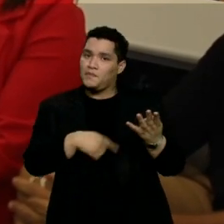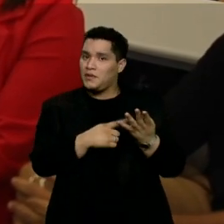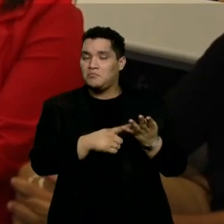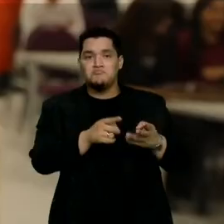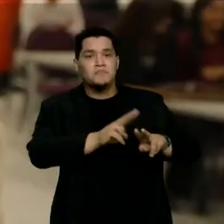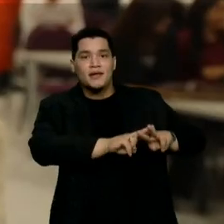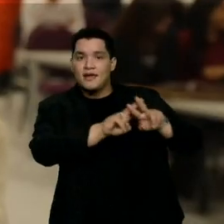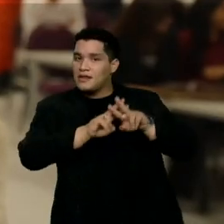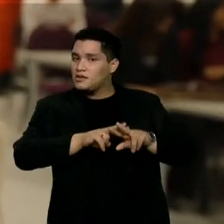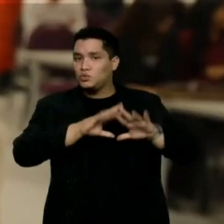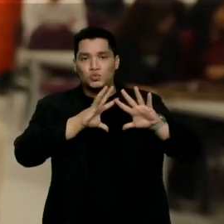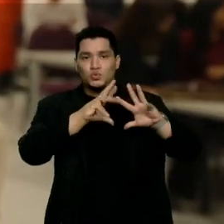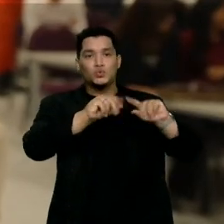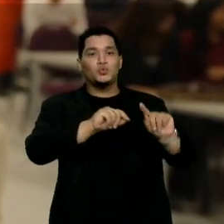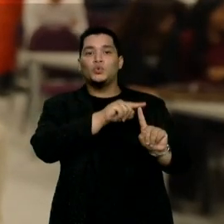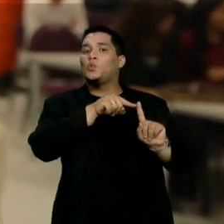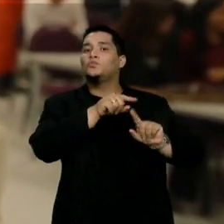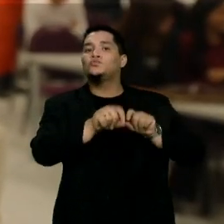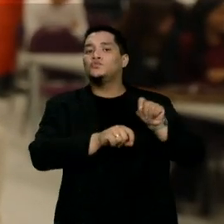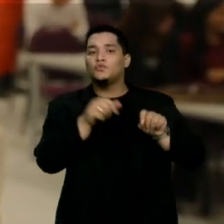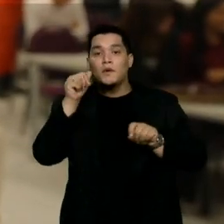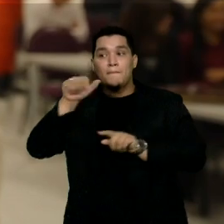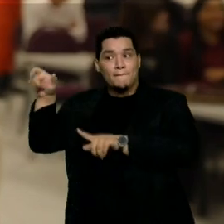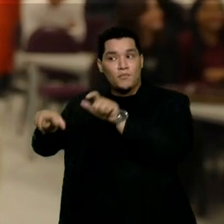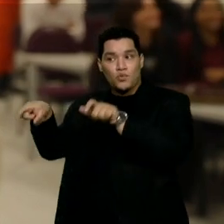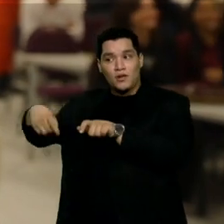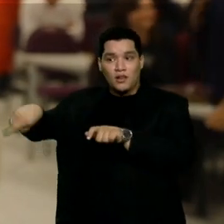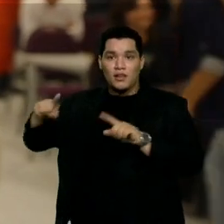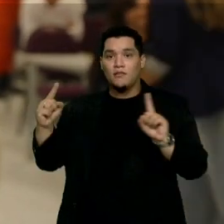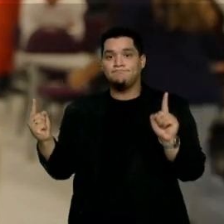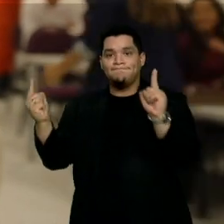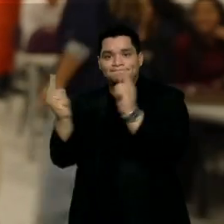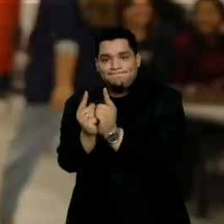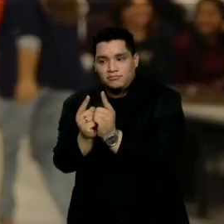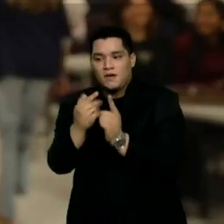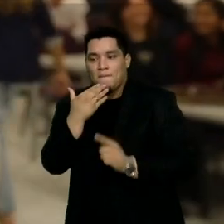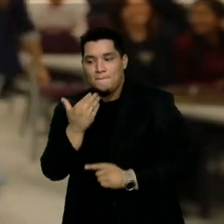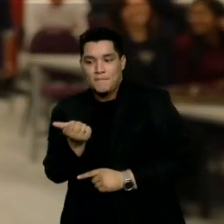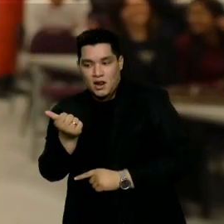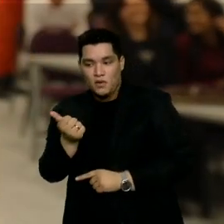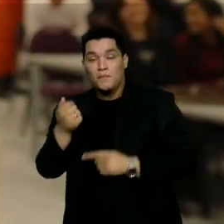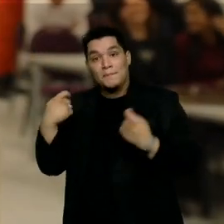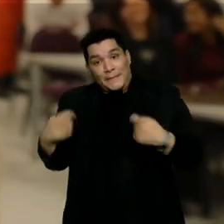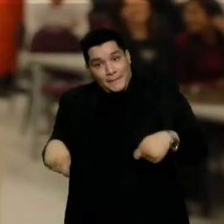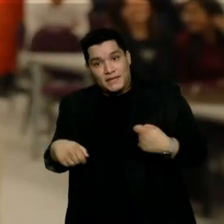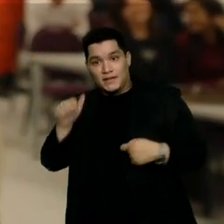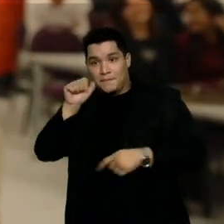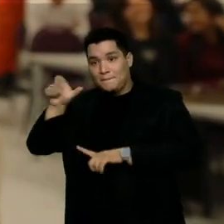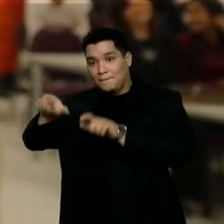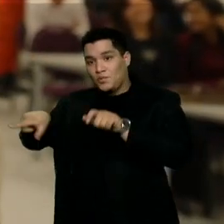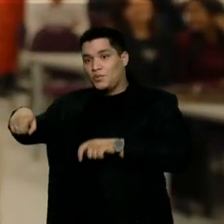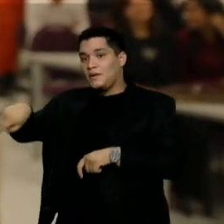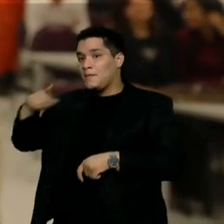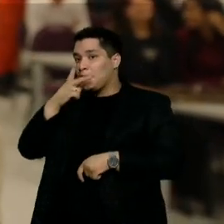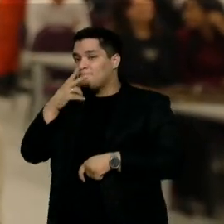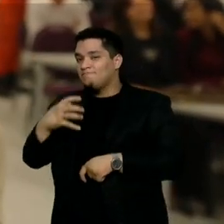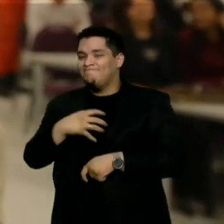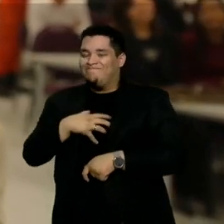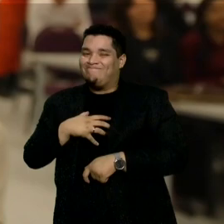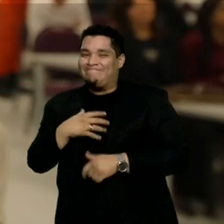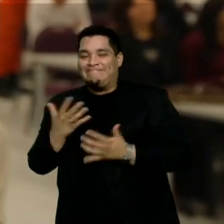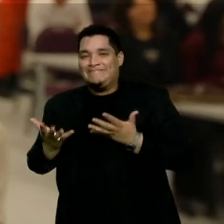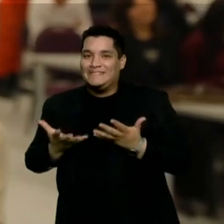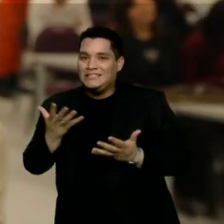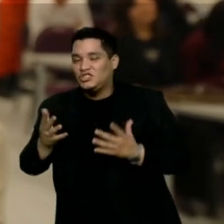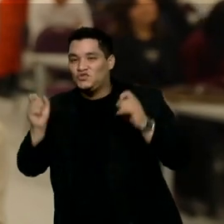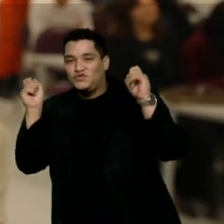aprimorar o atendimento da Mulher em situação de violência a gente sabe o quanto é importante que a mulher que está sensibilizada está numa situação